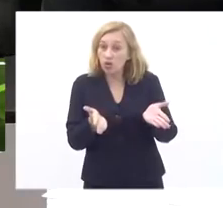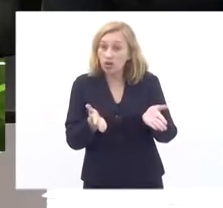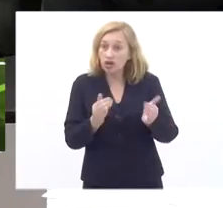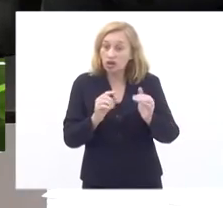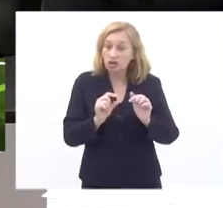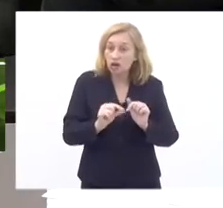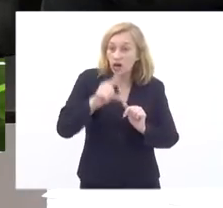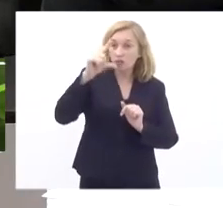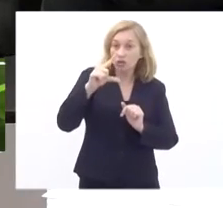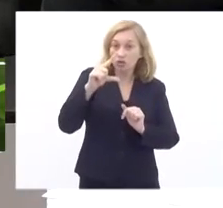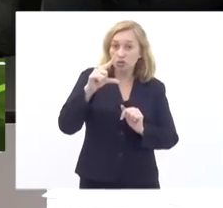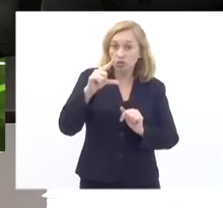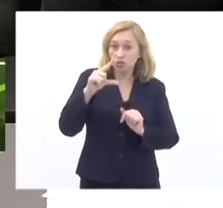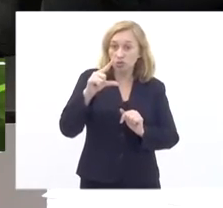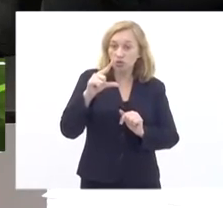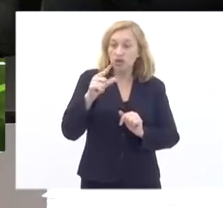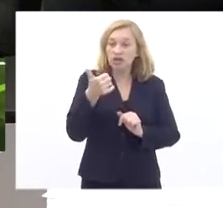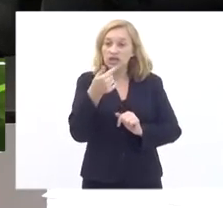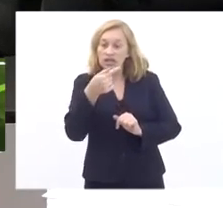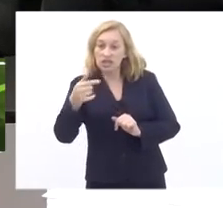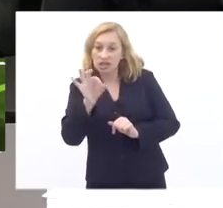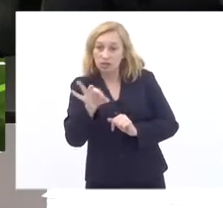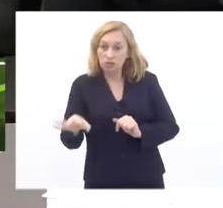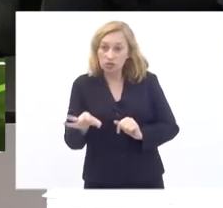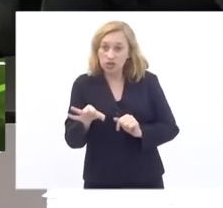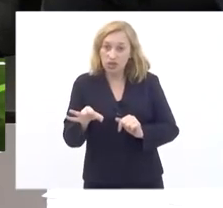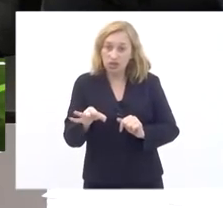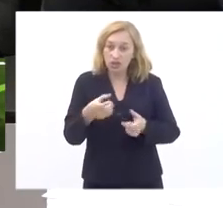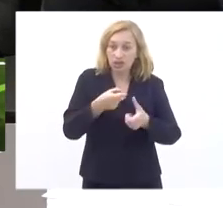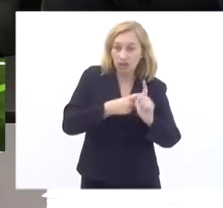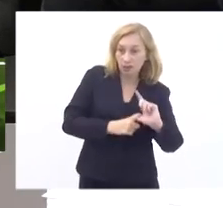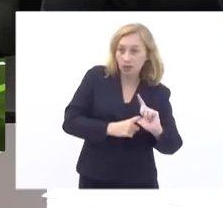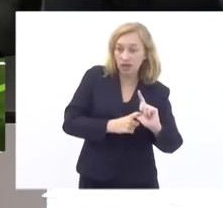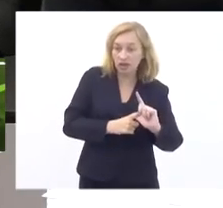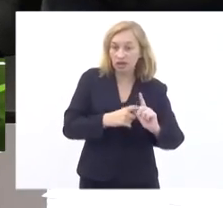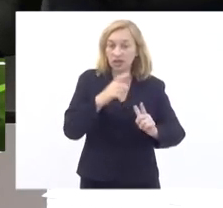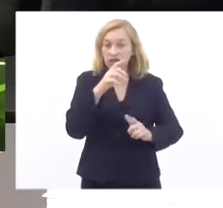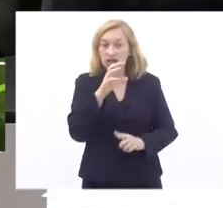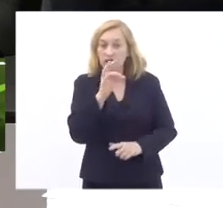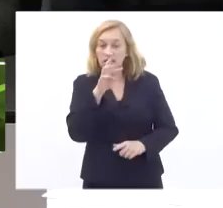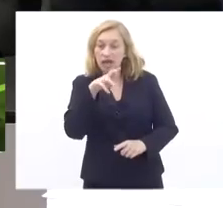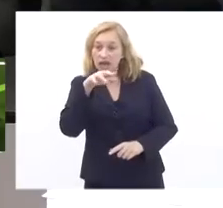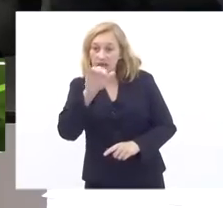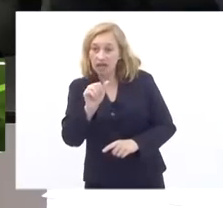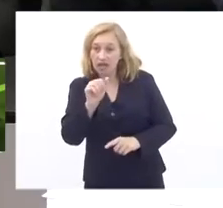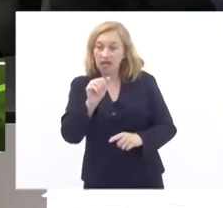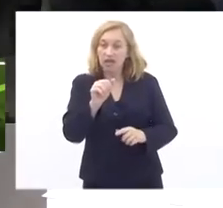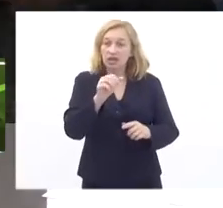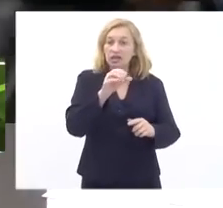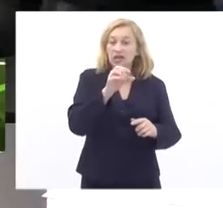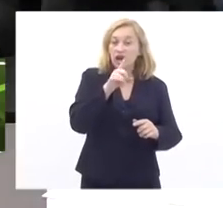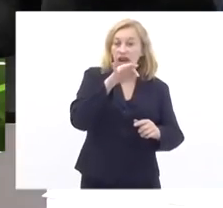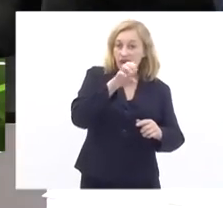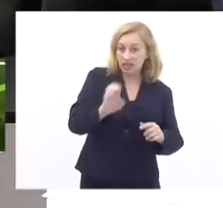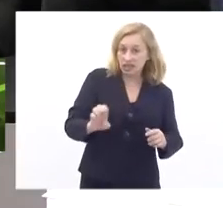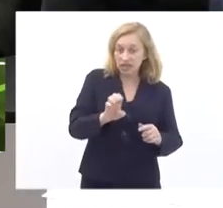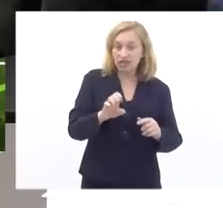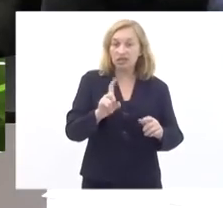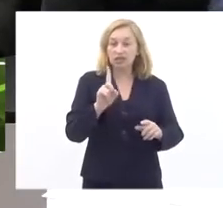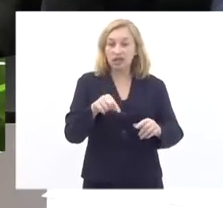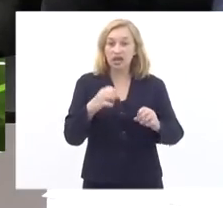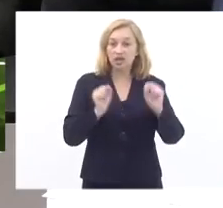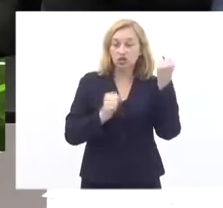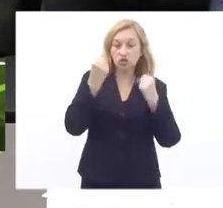subiu em torno de 17%, dependendo da classe tarifária, se é residencial ou industrial. Então, nós temos